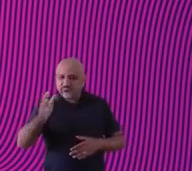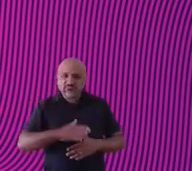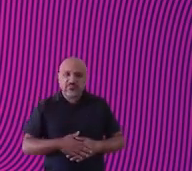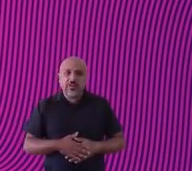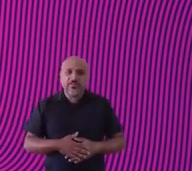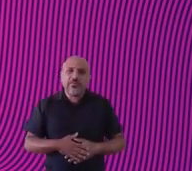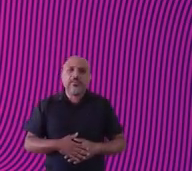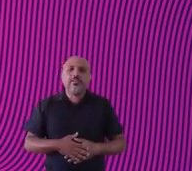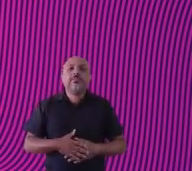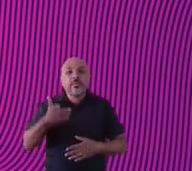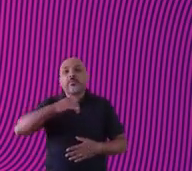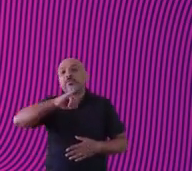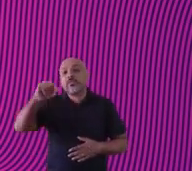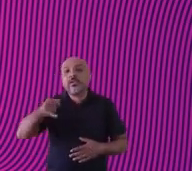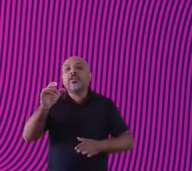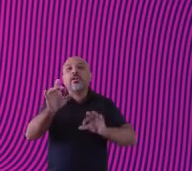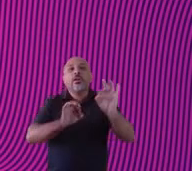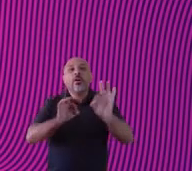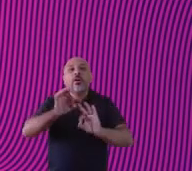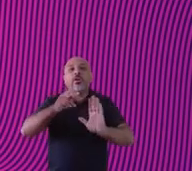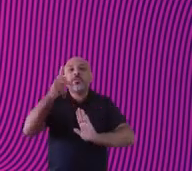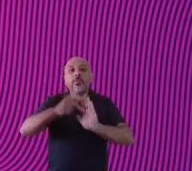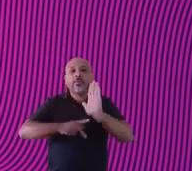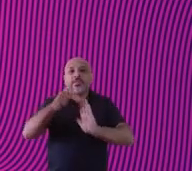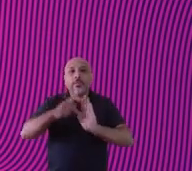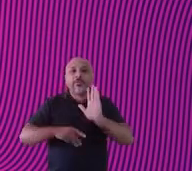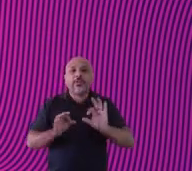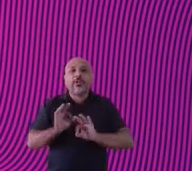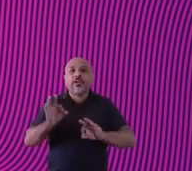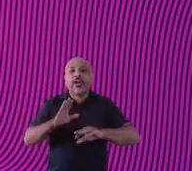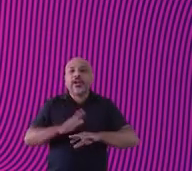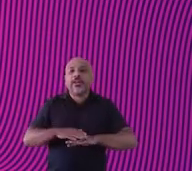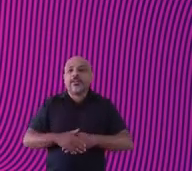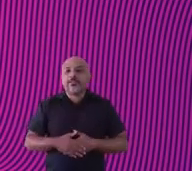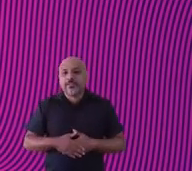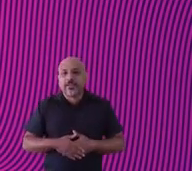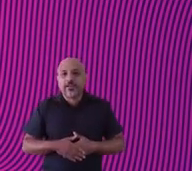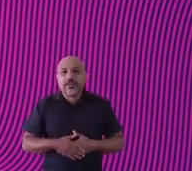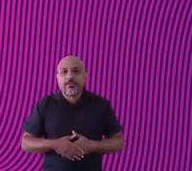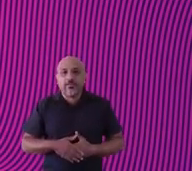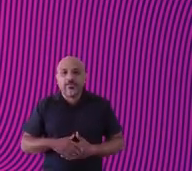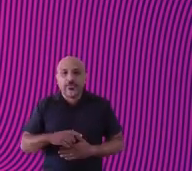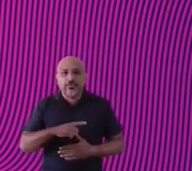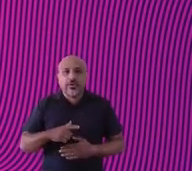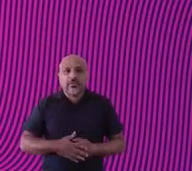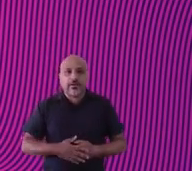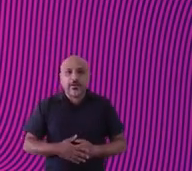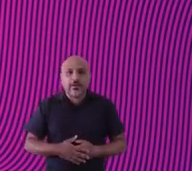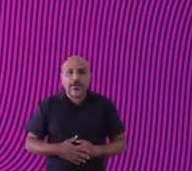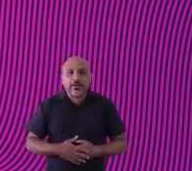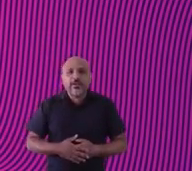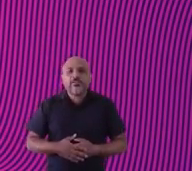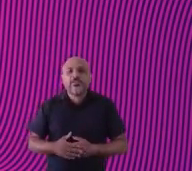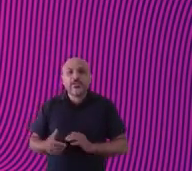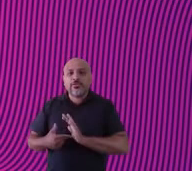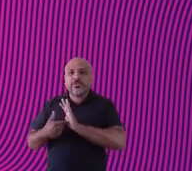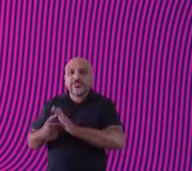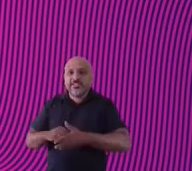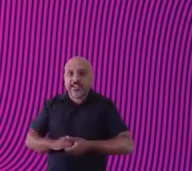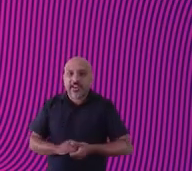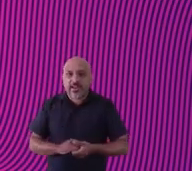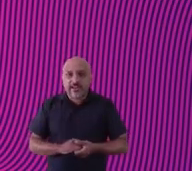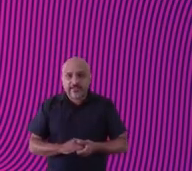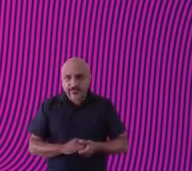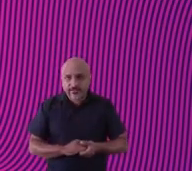também de planejamento que você vai fazer aqueles quatro círculos uma coisa importante para mim também aqui ele levou 90